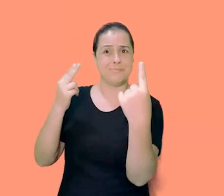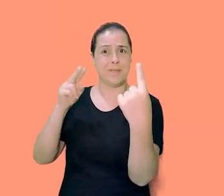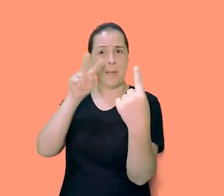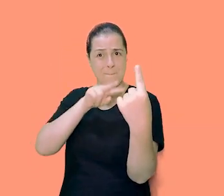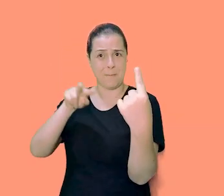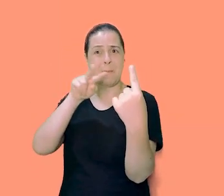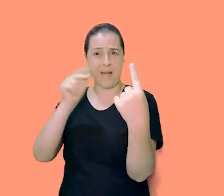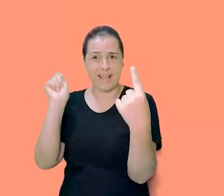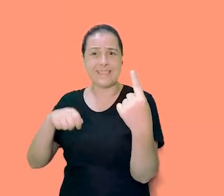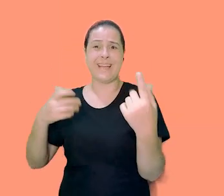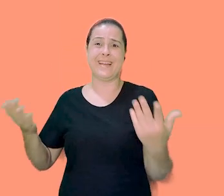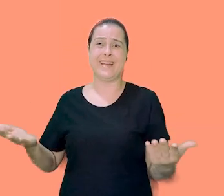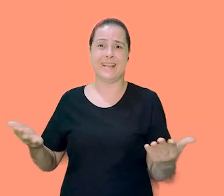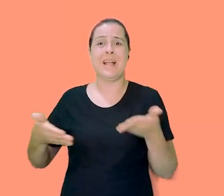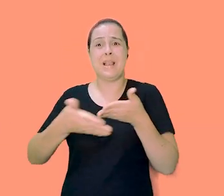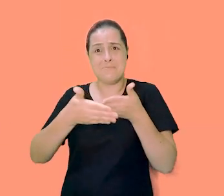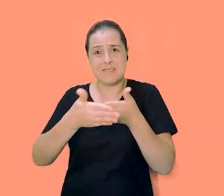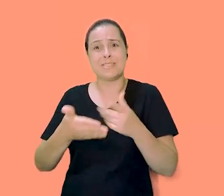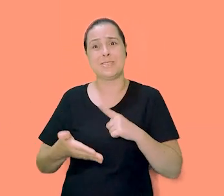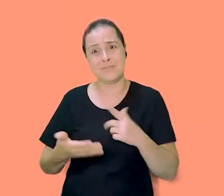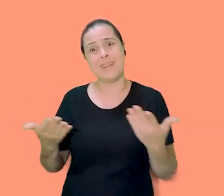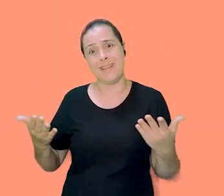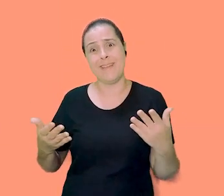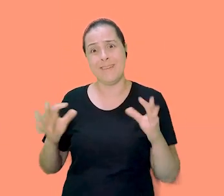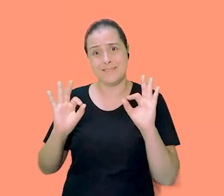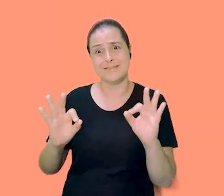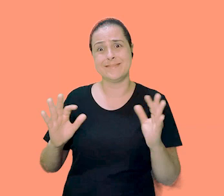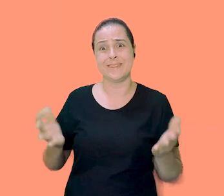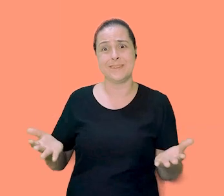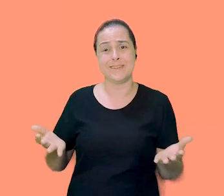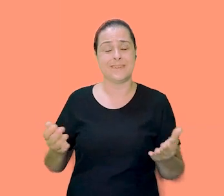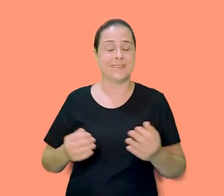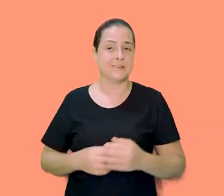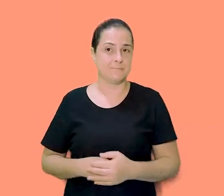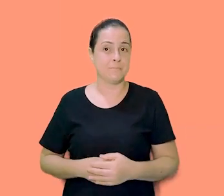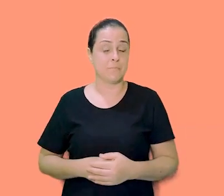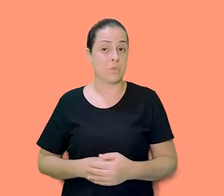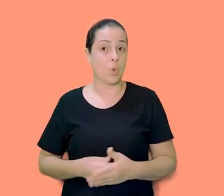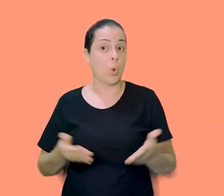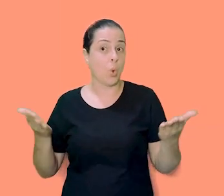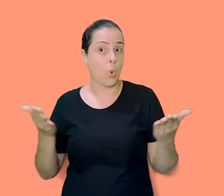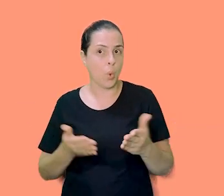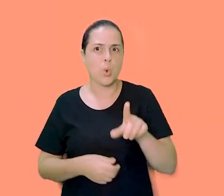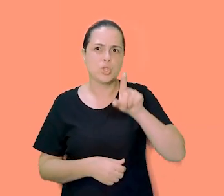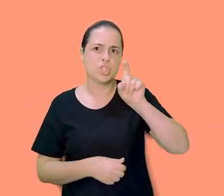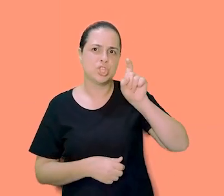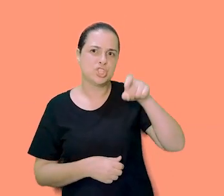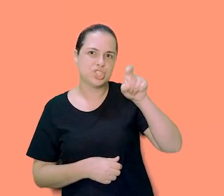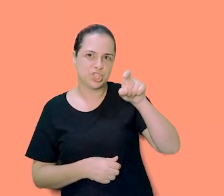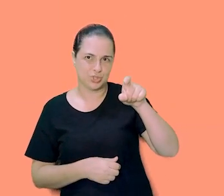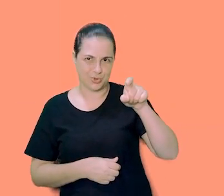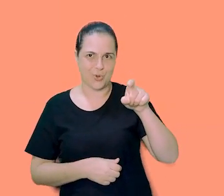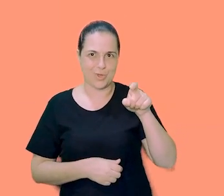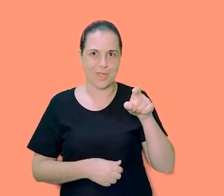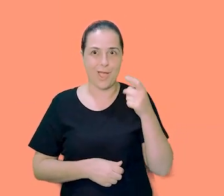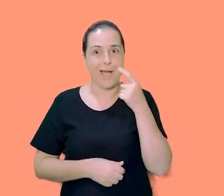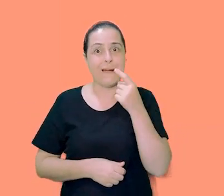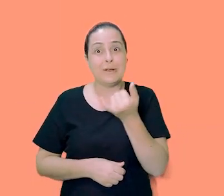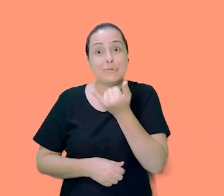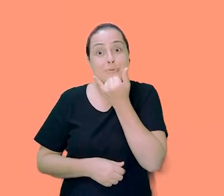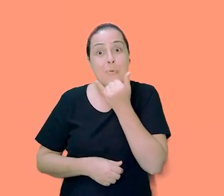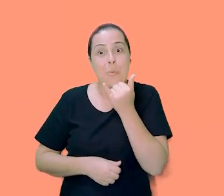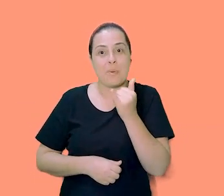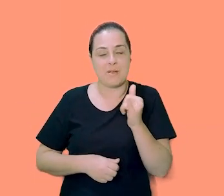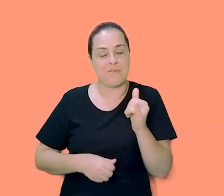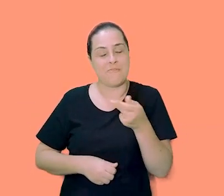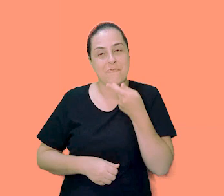Tem limitações. Tem limitações, exato. Tipo, porque tá muito na moda isso no TikTok agora. Desculpa a besteira que eu vou ficar falando